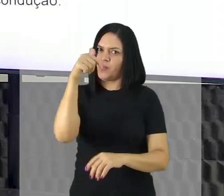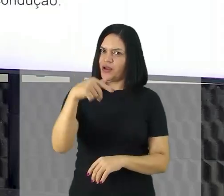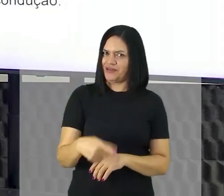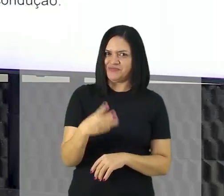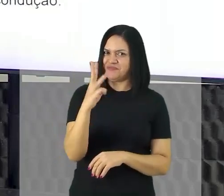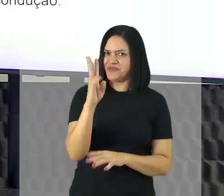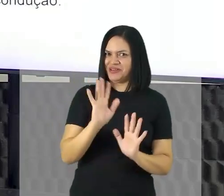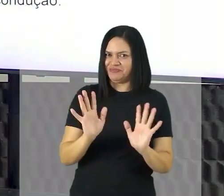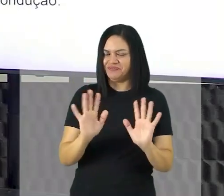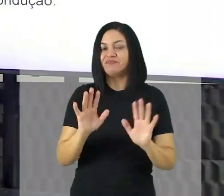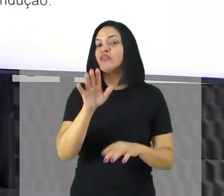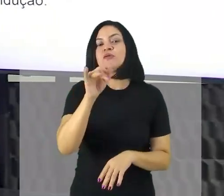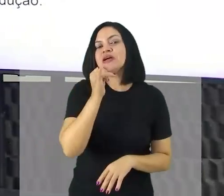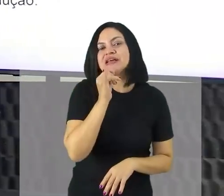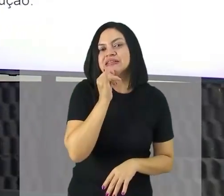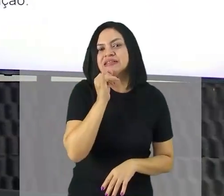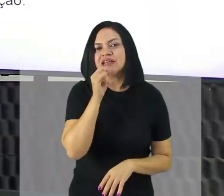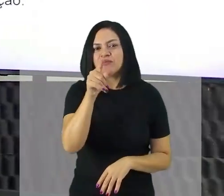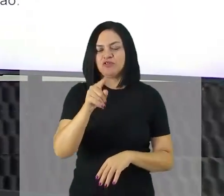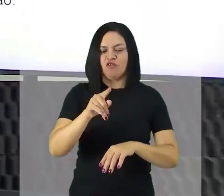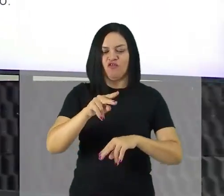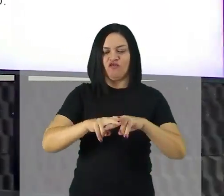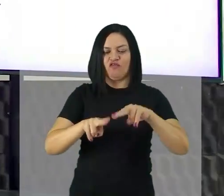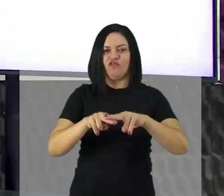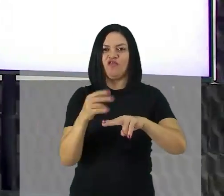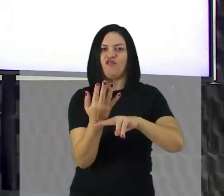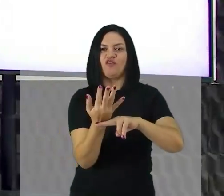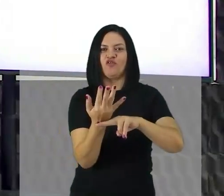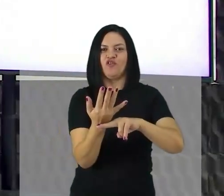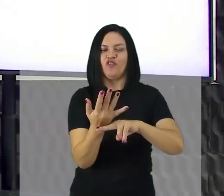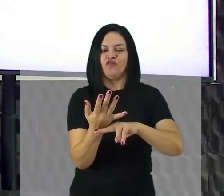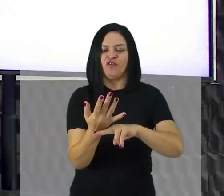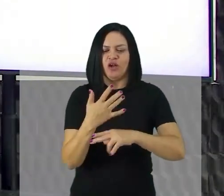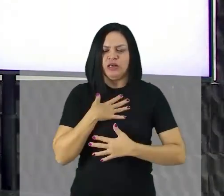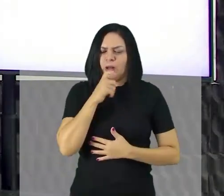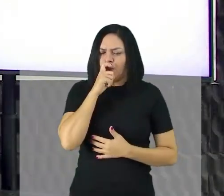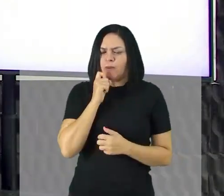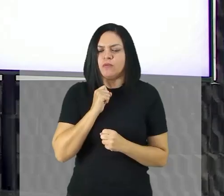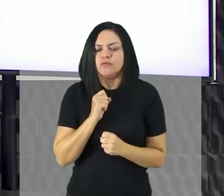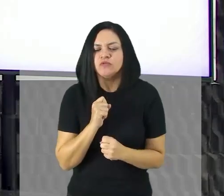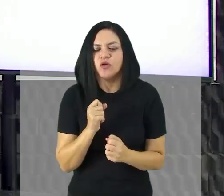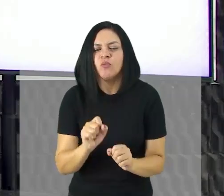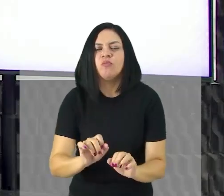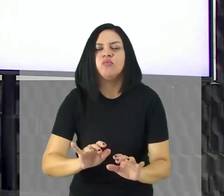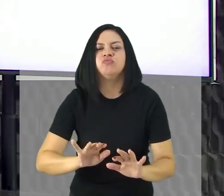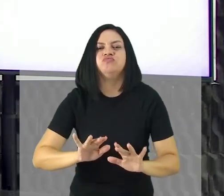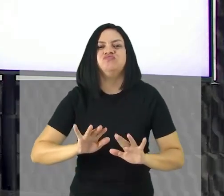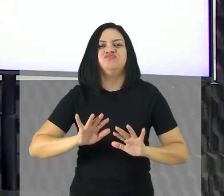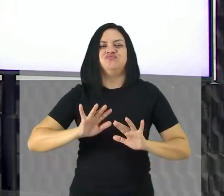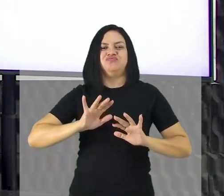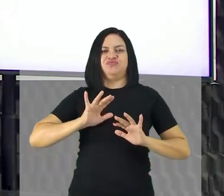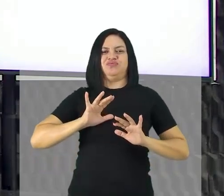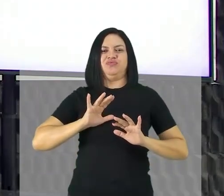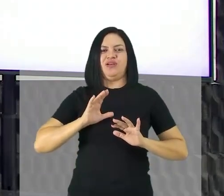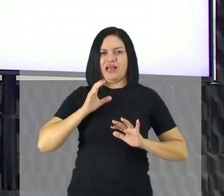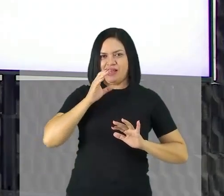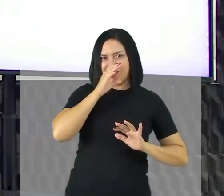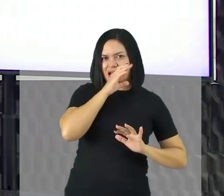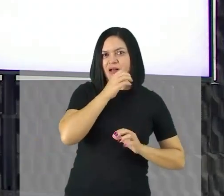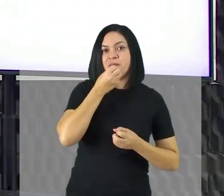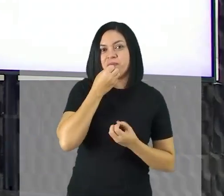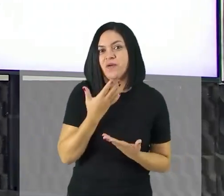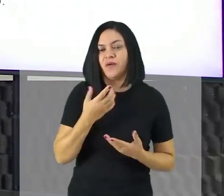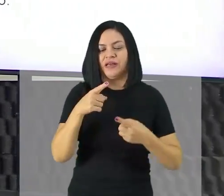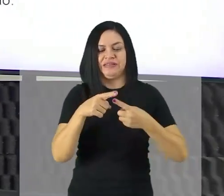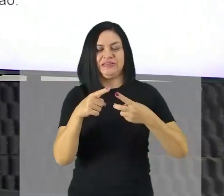Maranhão, mas ela se aproxima de uma fogueira e aquela fogueira emite radiação para ela. Tá bom? Então existem esses